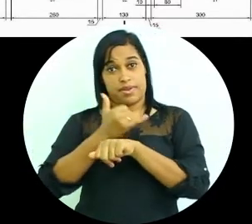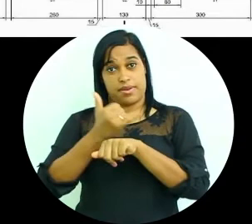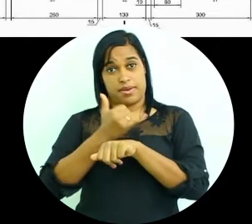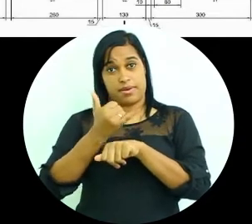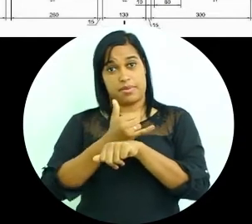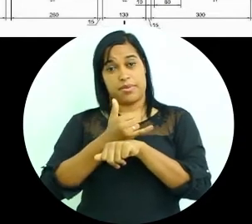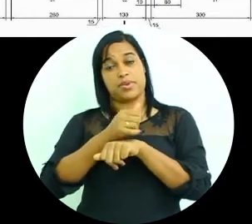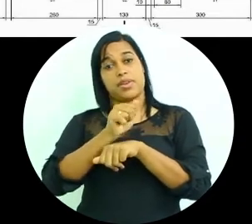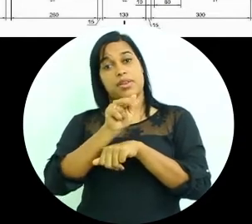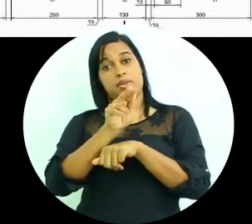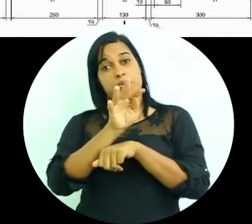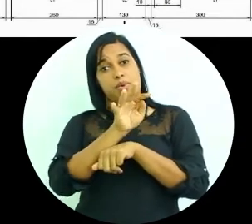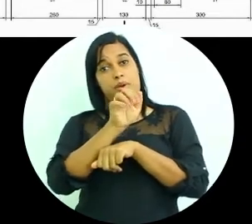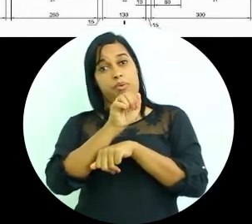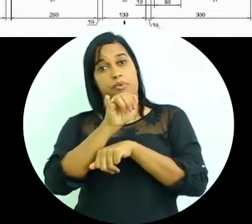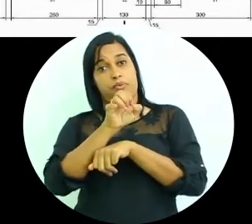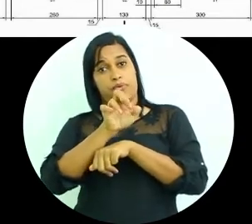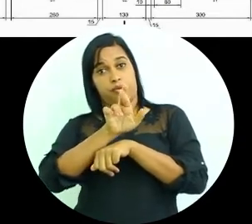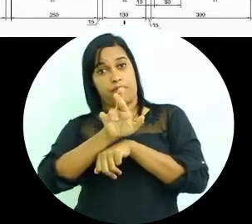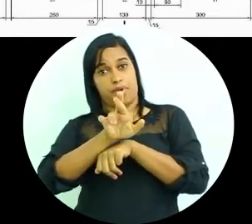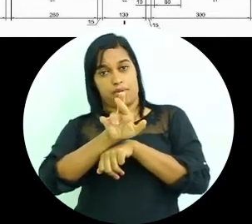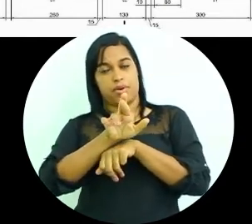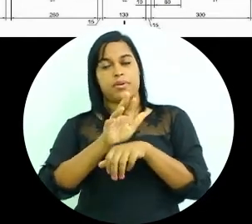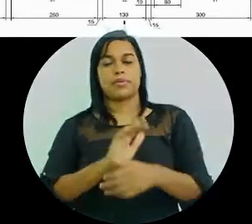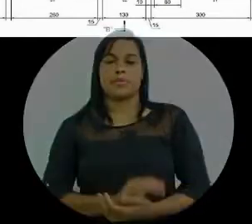A ferramenta está no menu Modify.